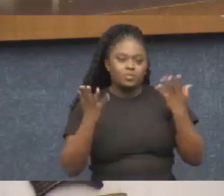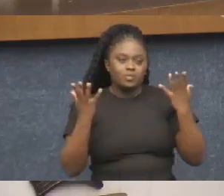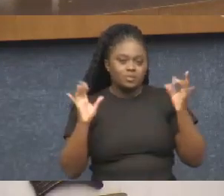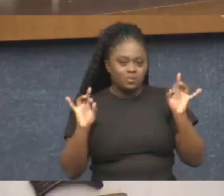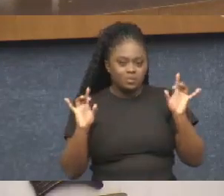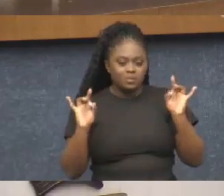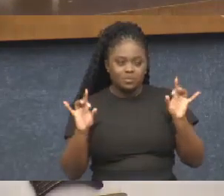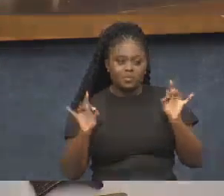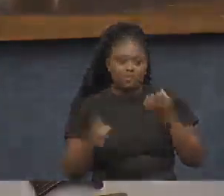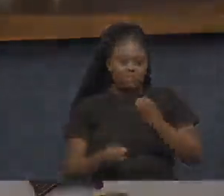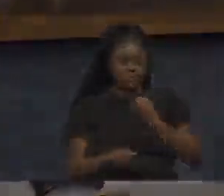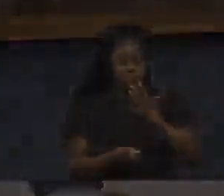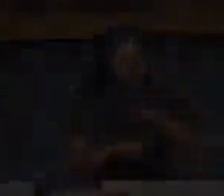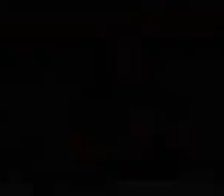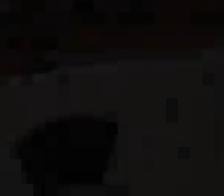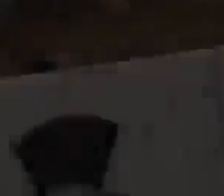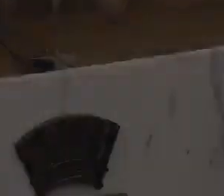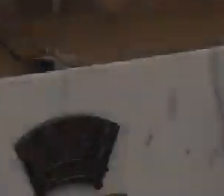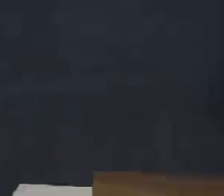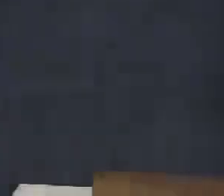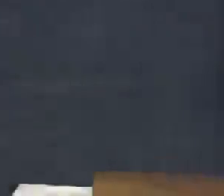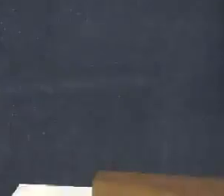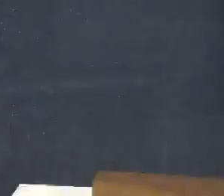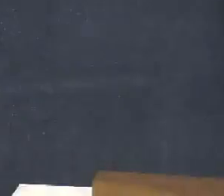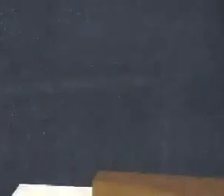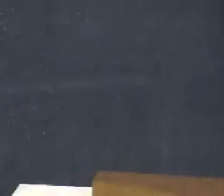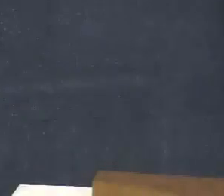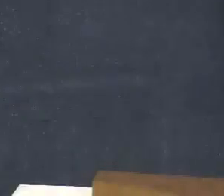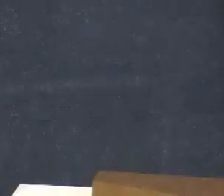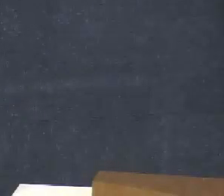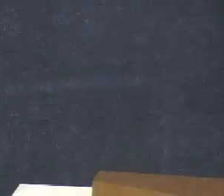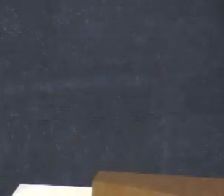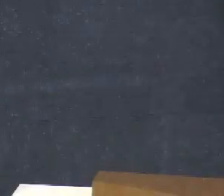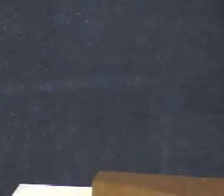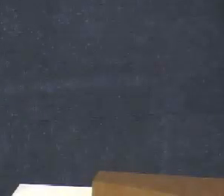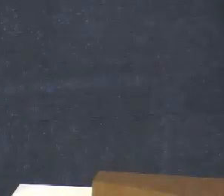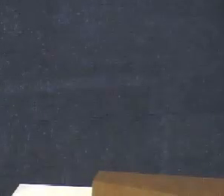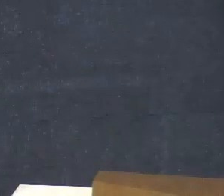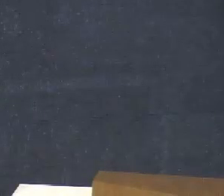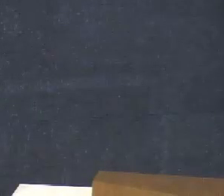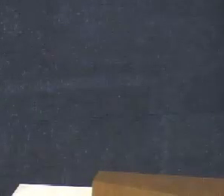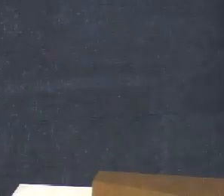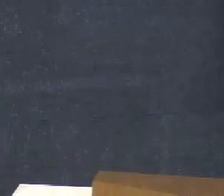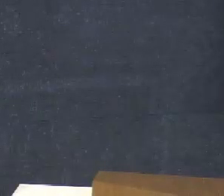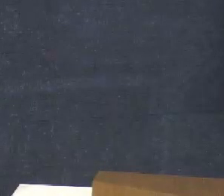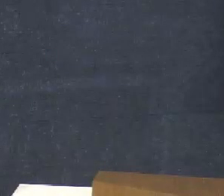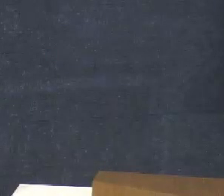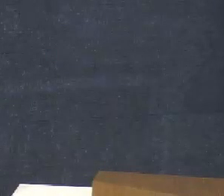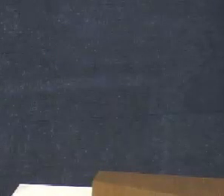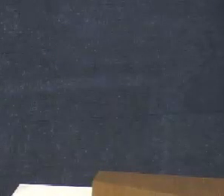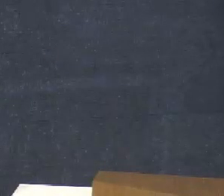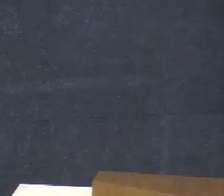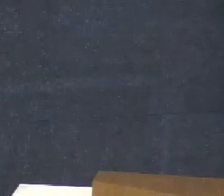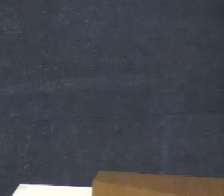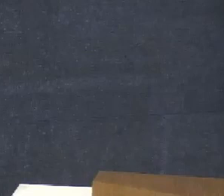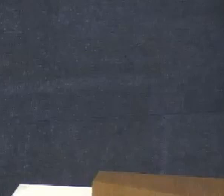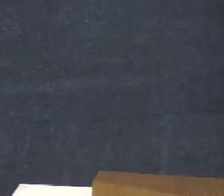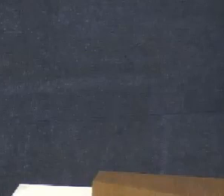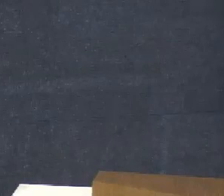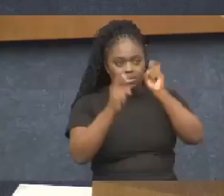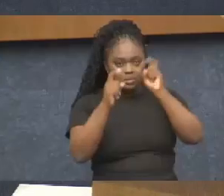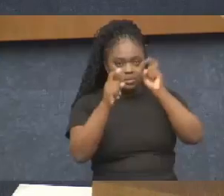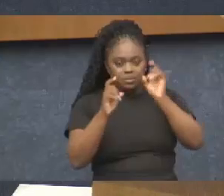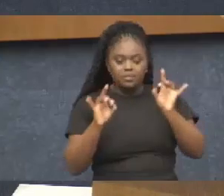solene. Boa noite, muito obrigado. Vindo no salão nobre desta casa. As fotos e a gravação desta solene